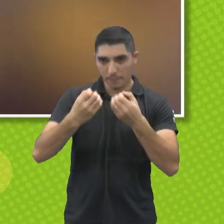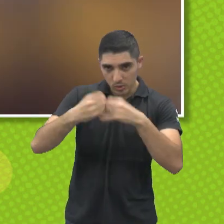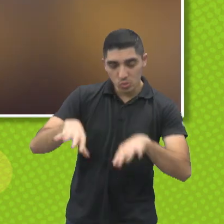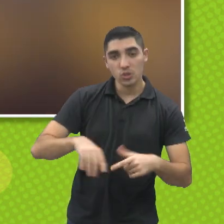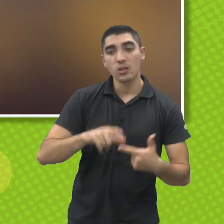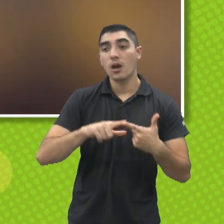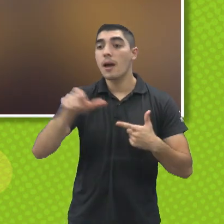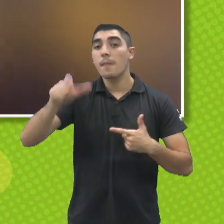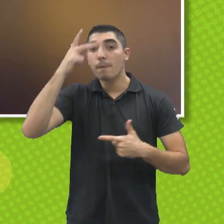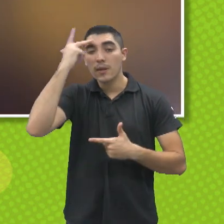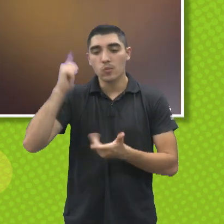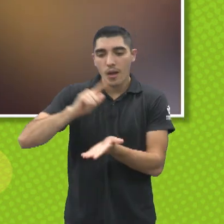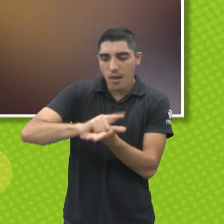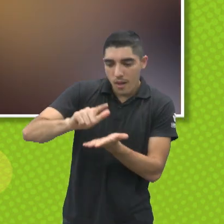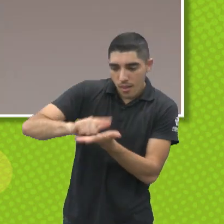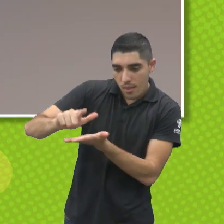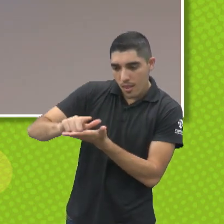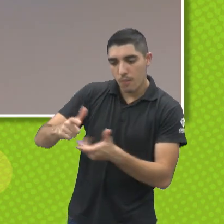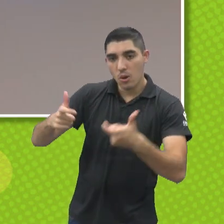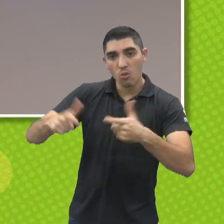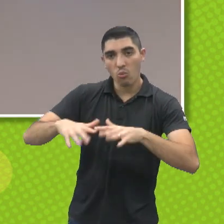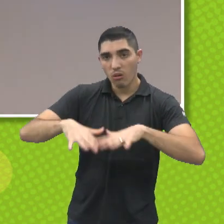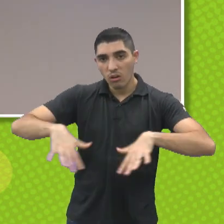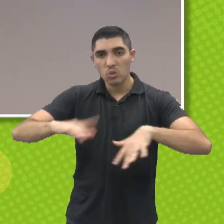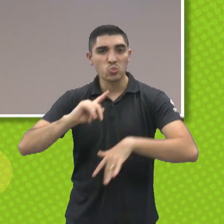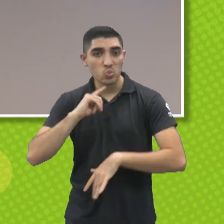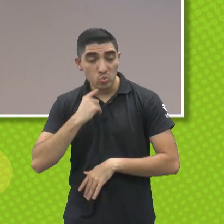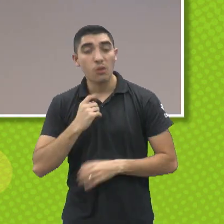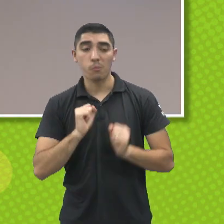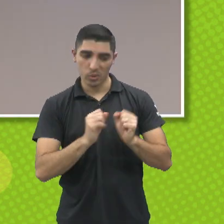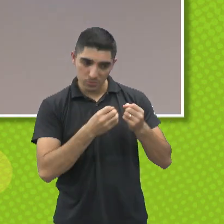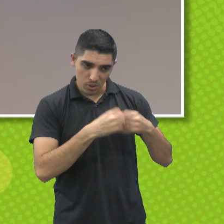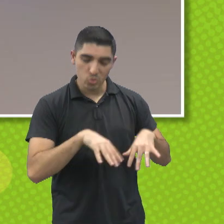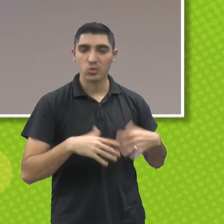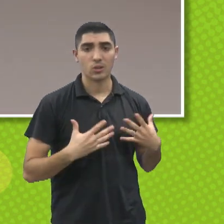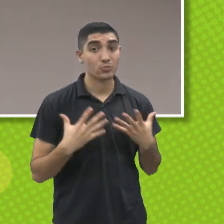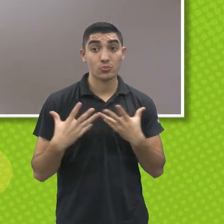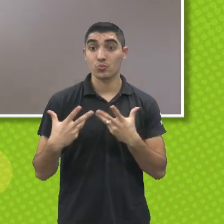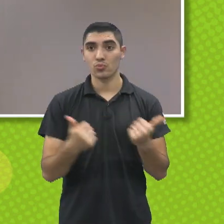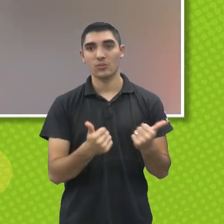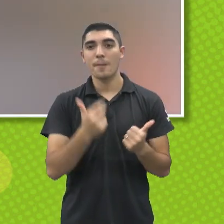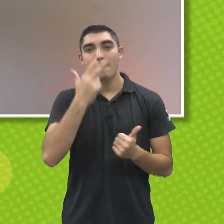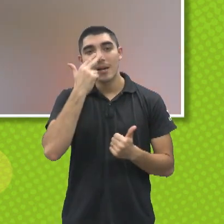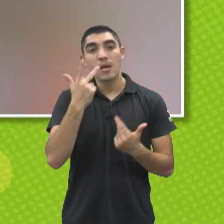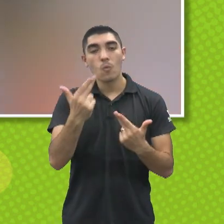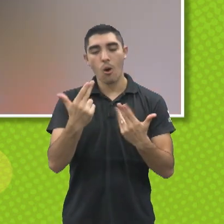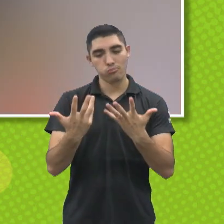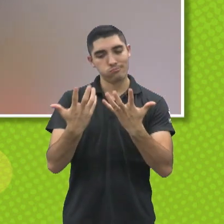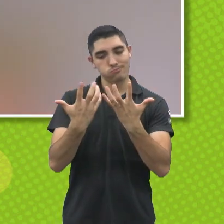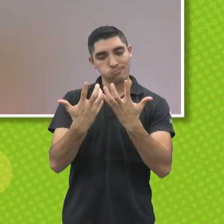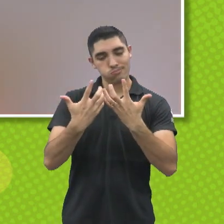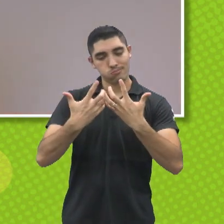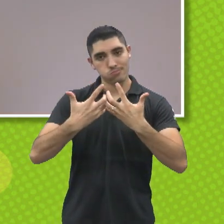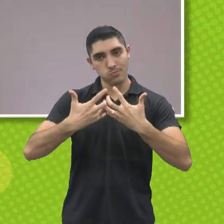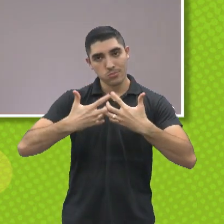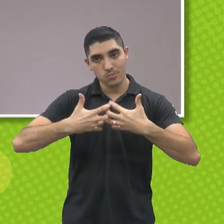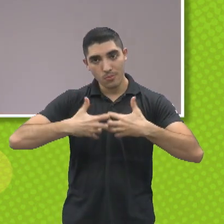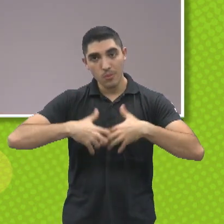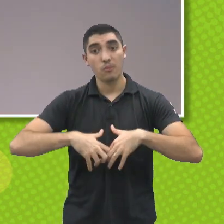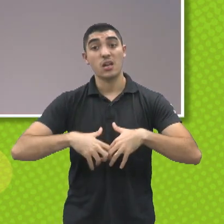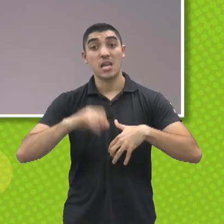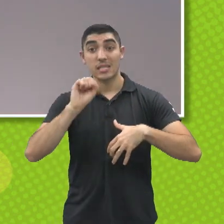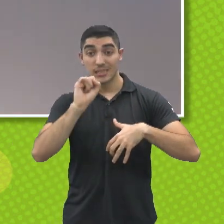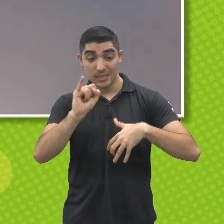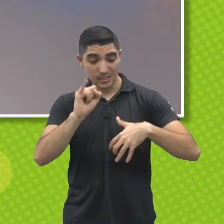o vestiário não limpar direito, dá reflexo. Então é uma fábrica, né? É uma máquina que qualquer pecinha que